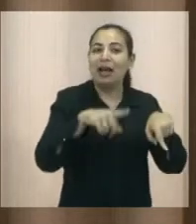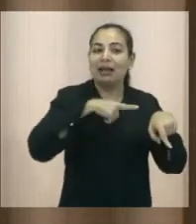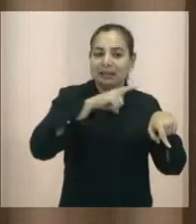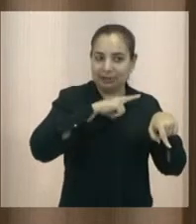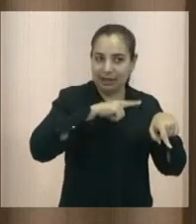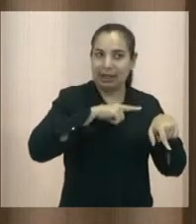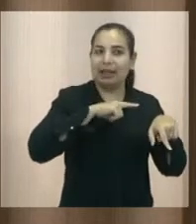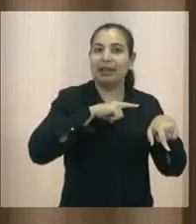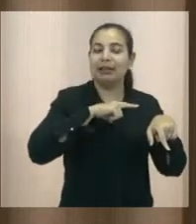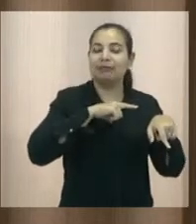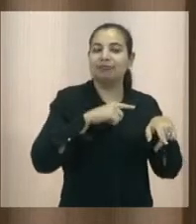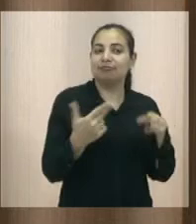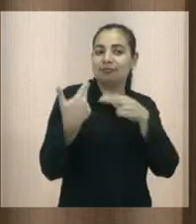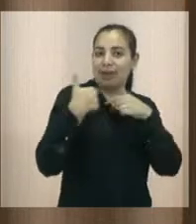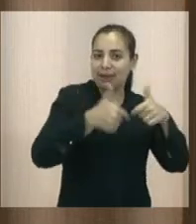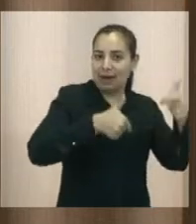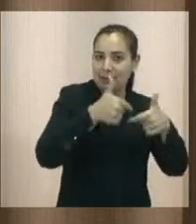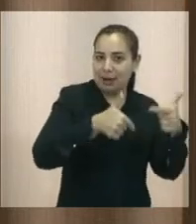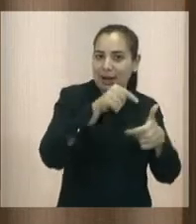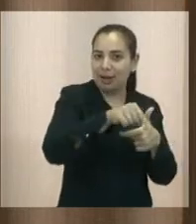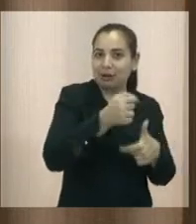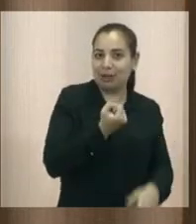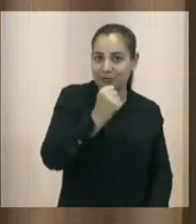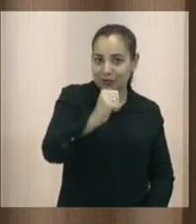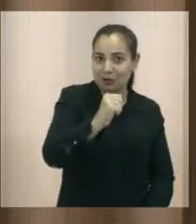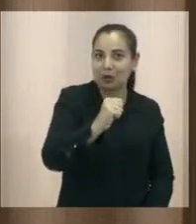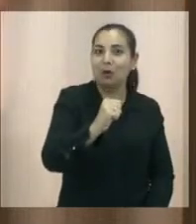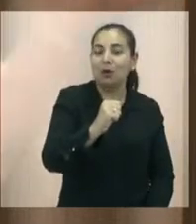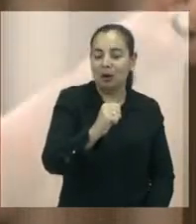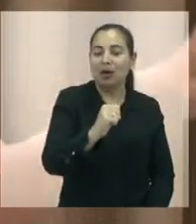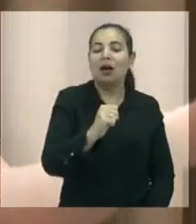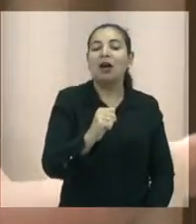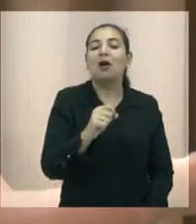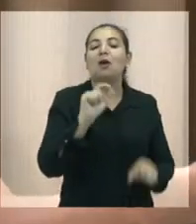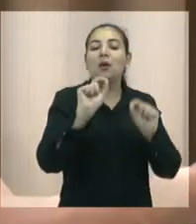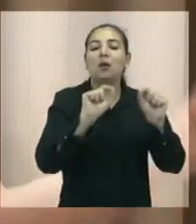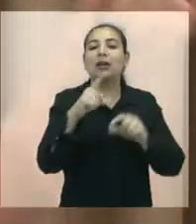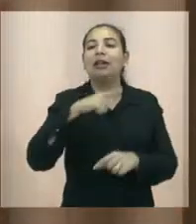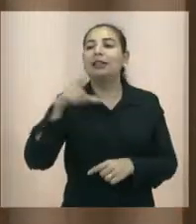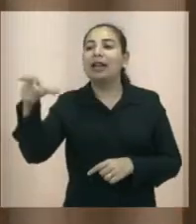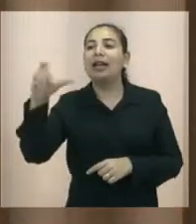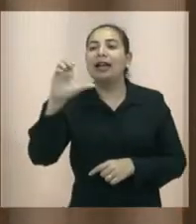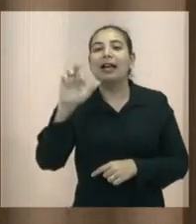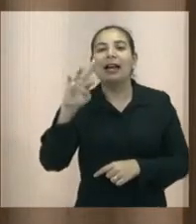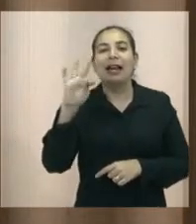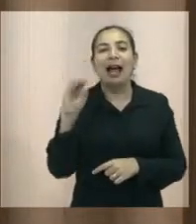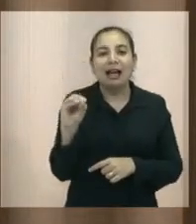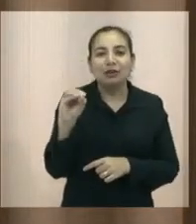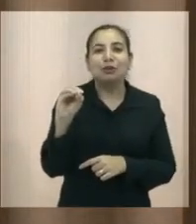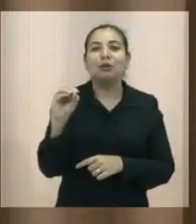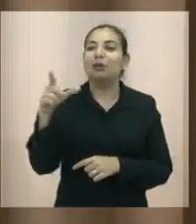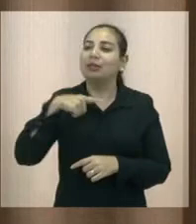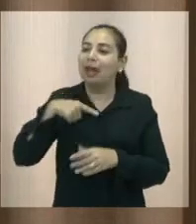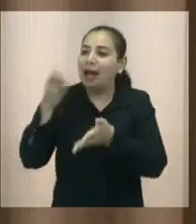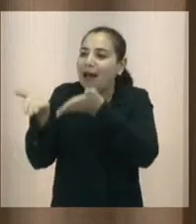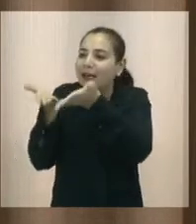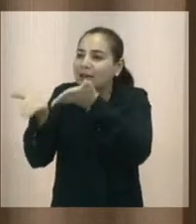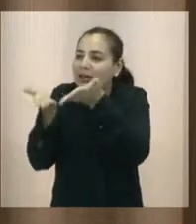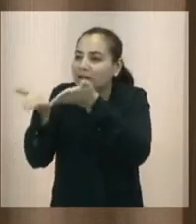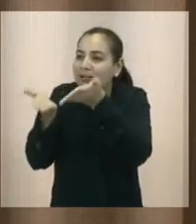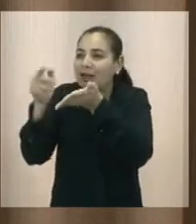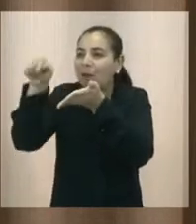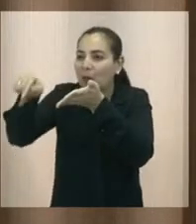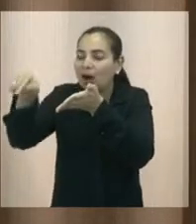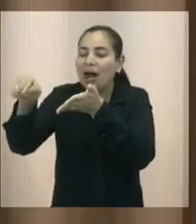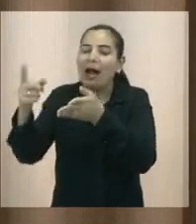né? Ele não precisa fazer o relatório, mas com a população não precisar, quem foi atendido lá no Crato, precisar repetir a história aqui quando vier para